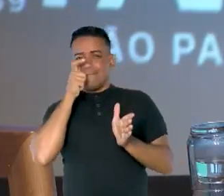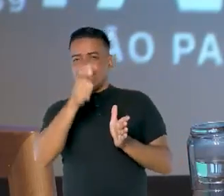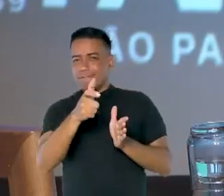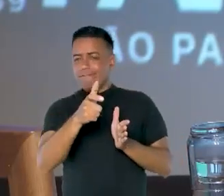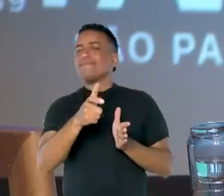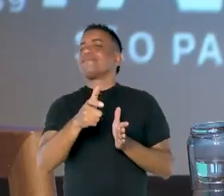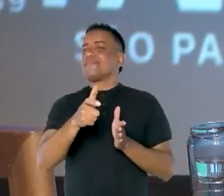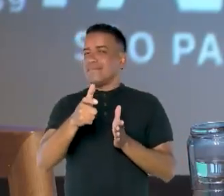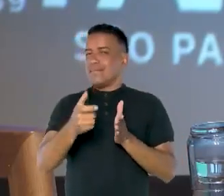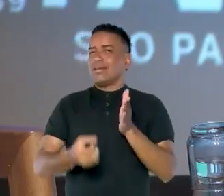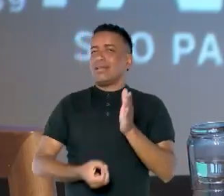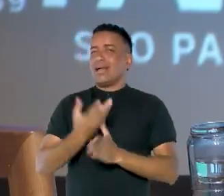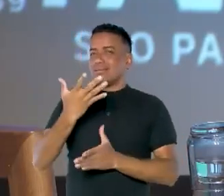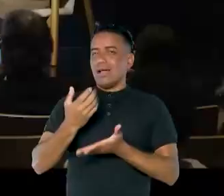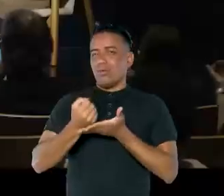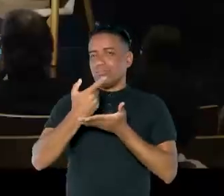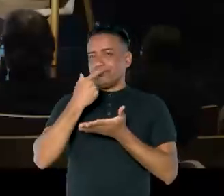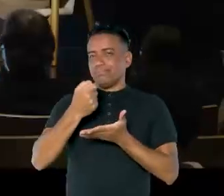prospecção.